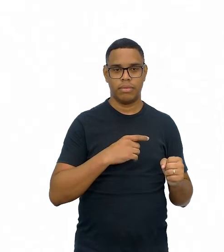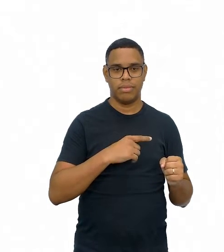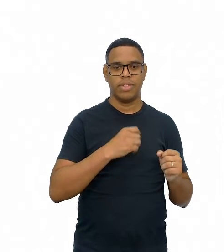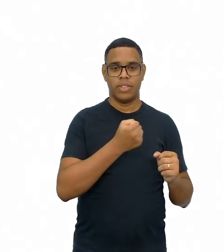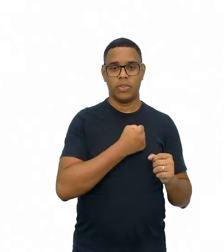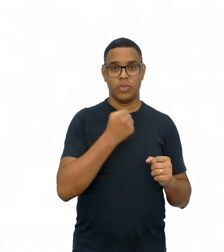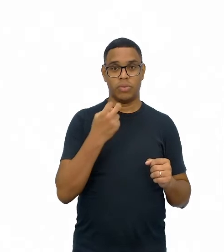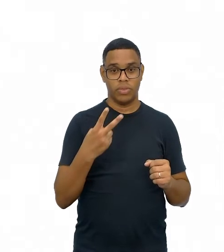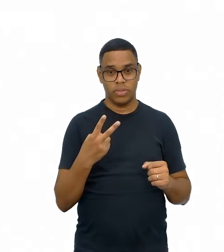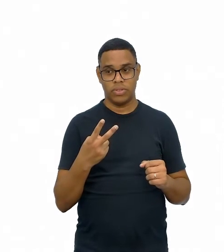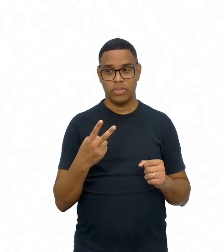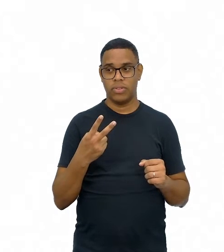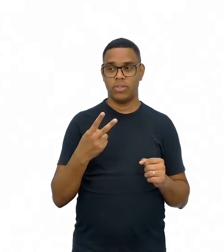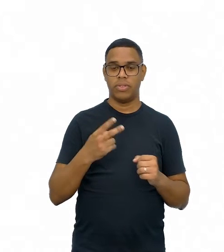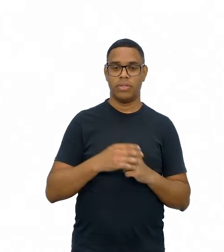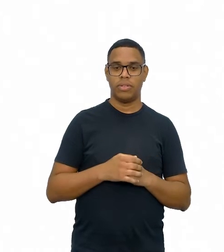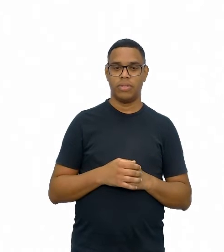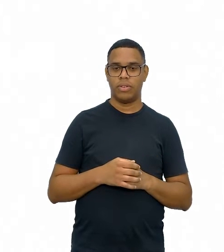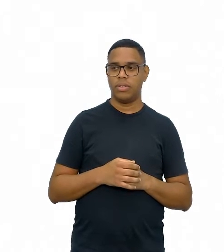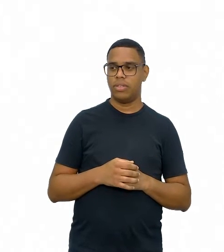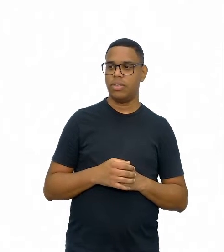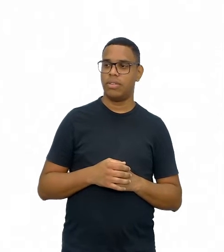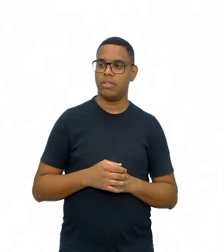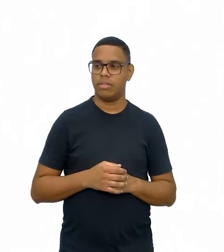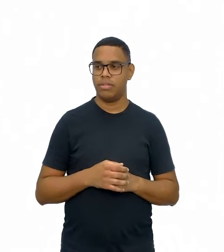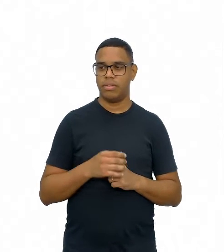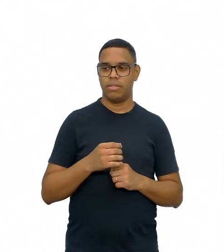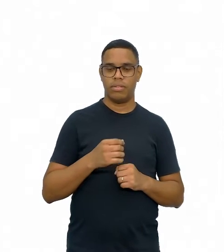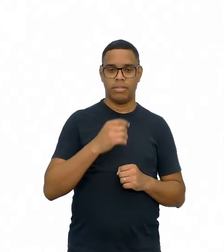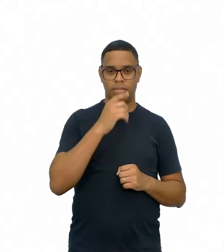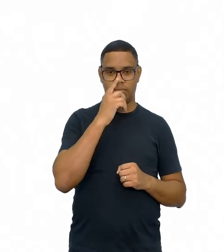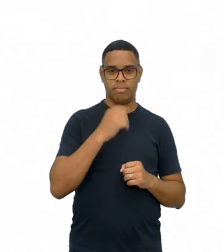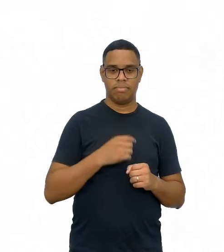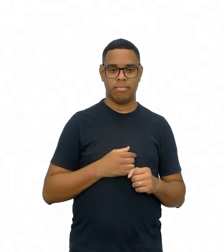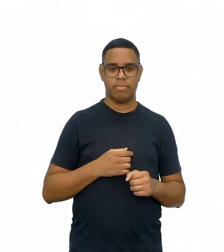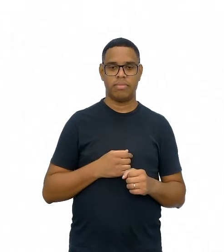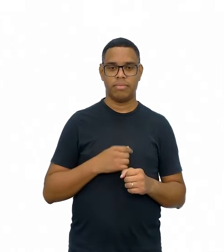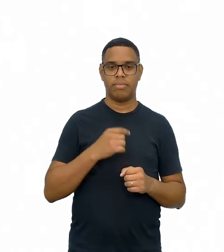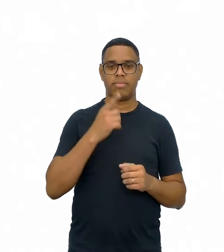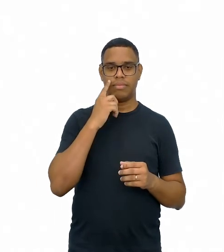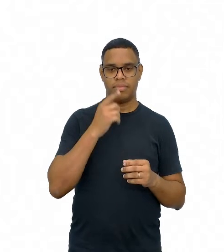do 2, eu estou falando de 2 inteiros, e assim por diante.